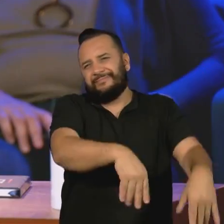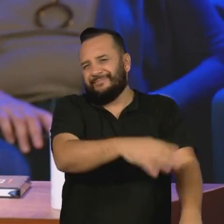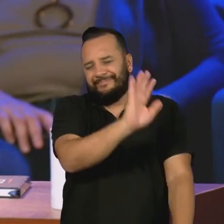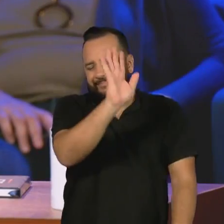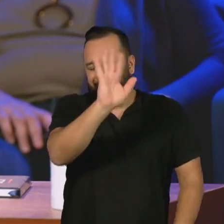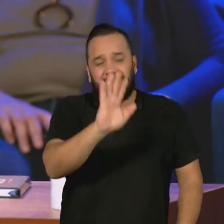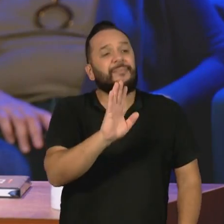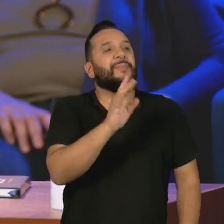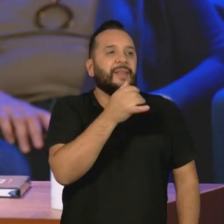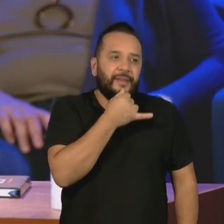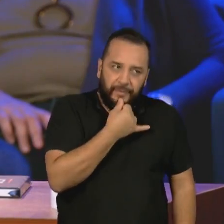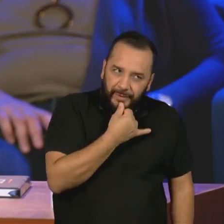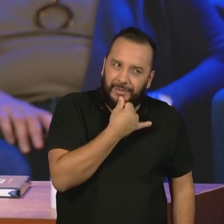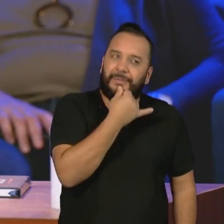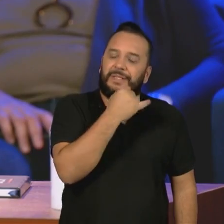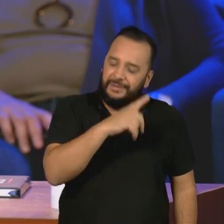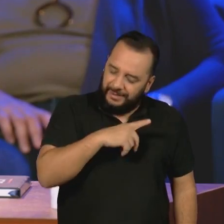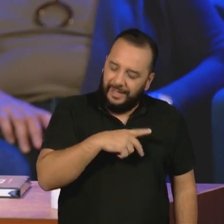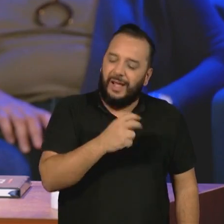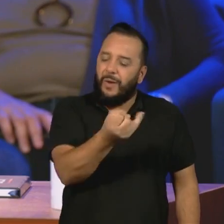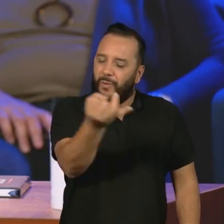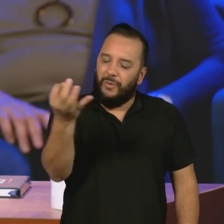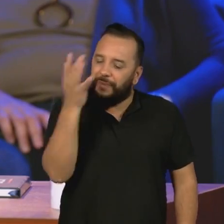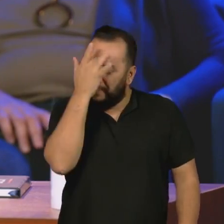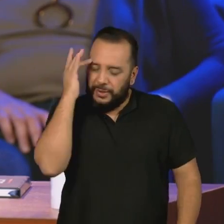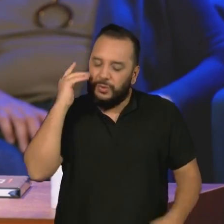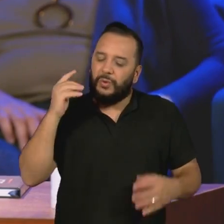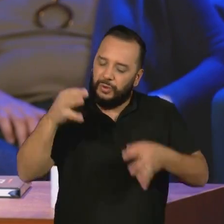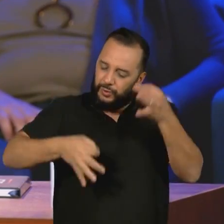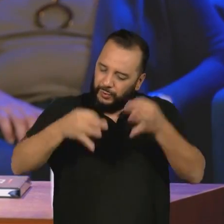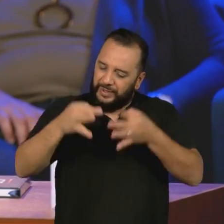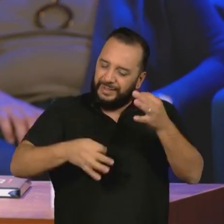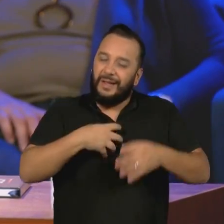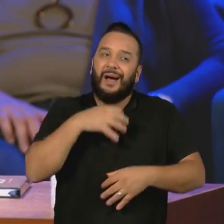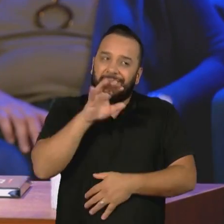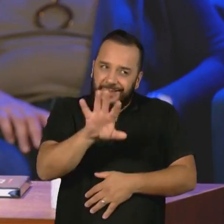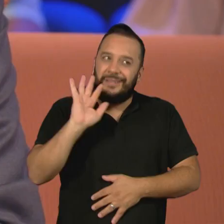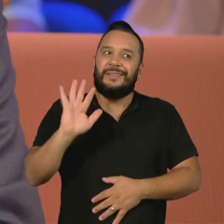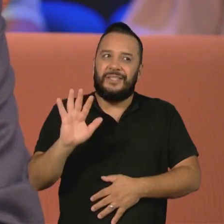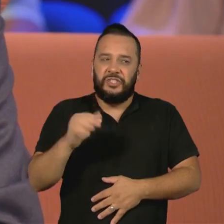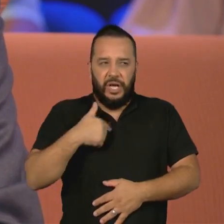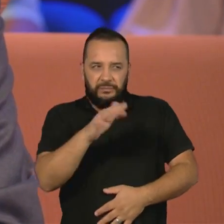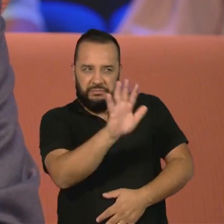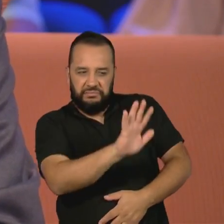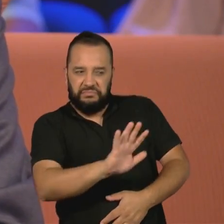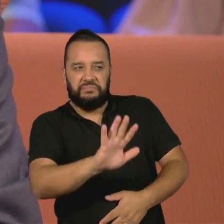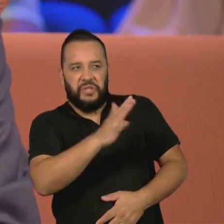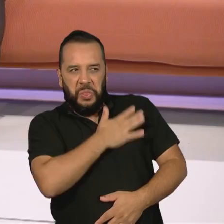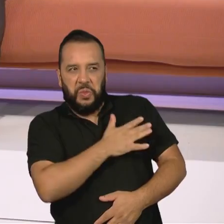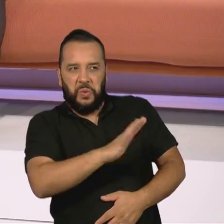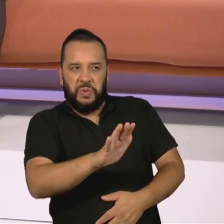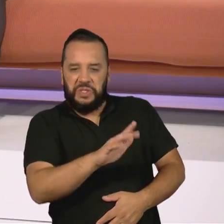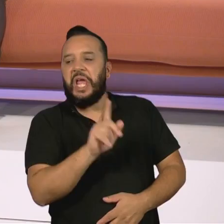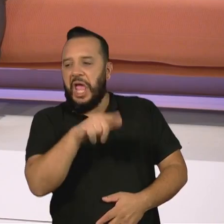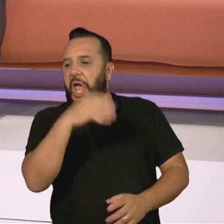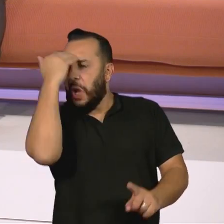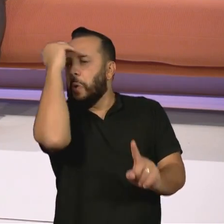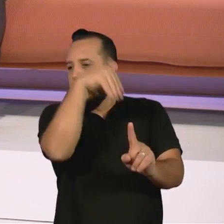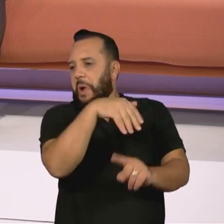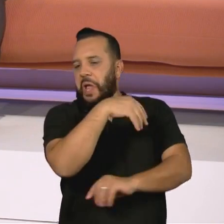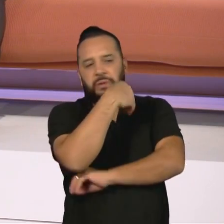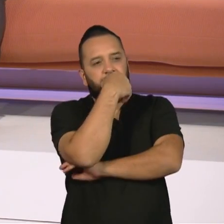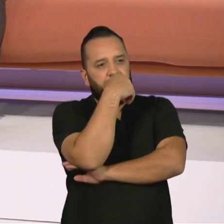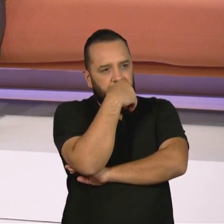mas, infelizmente, né, uma parte das pessoas que julgam desse jeito. Pela aparência. Você olhou a aparência da pessoa, e